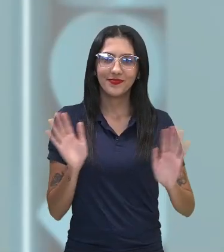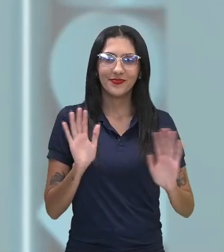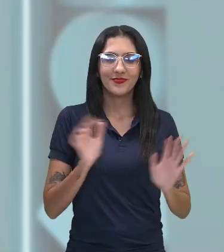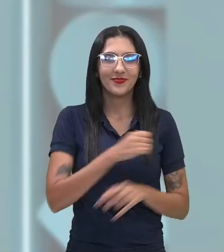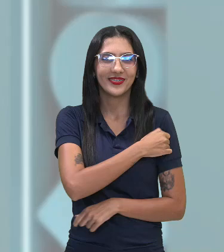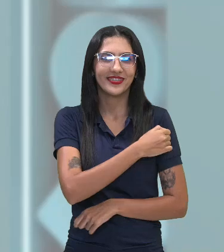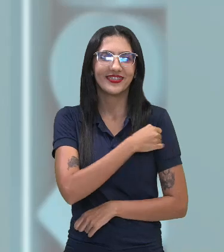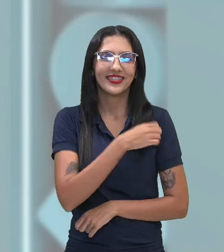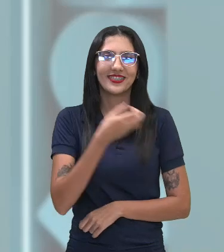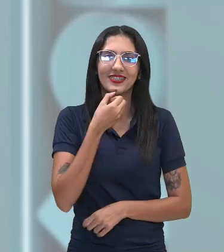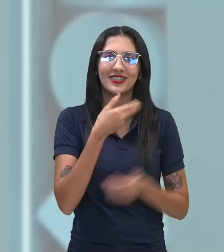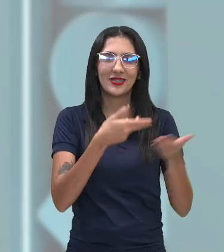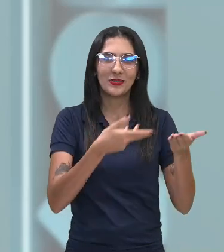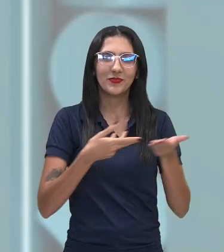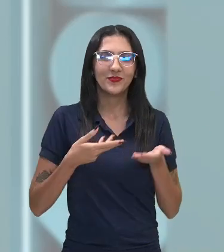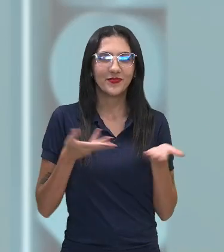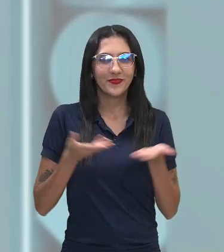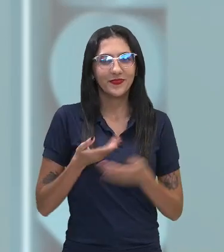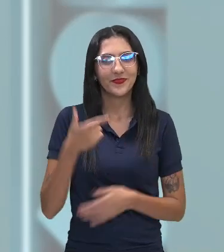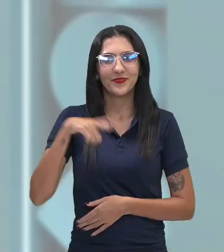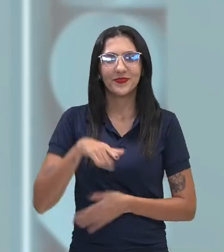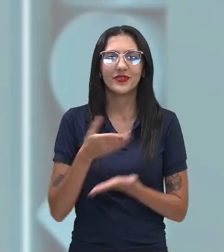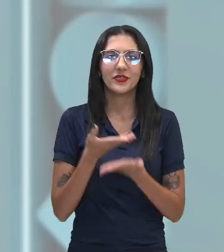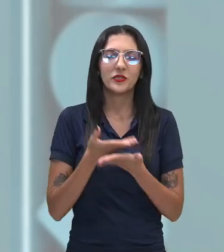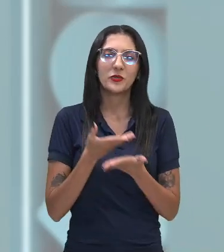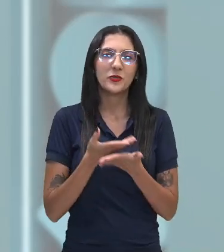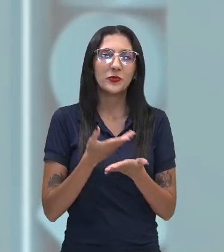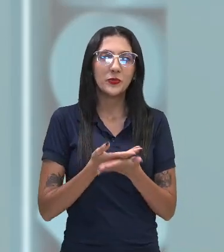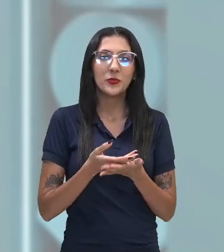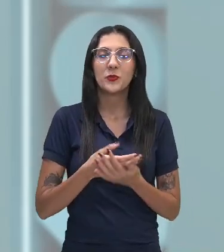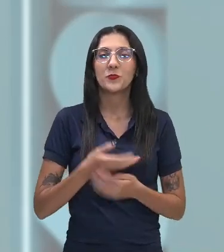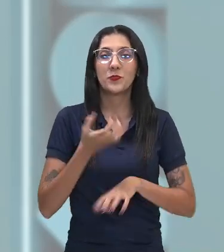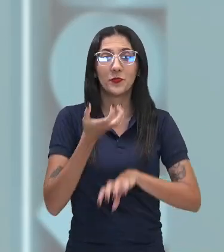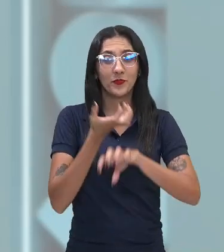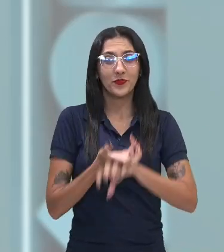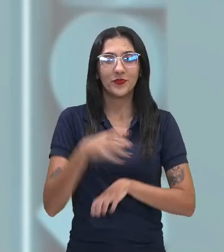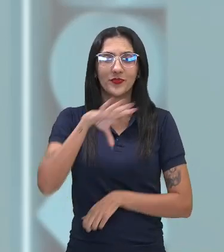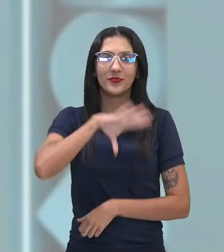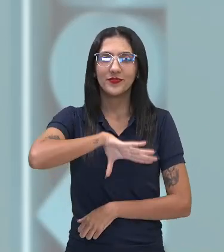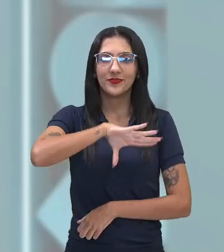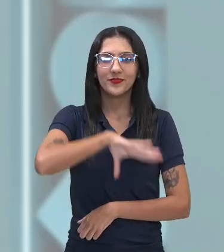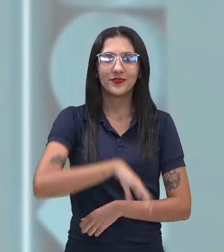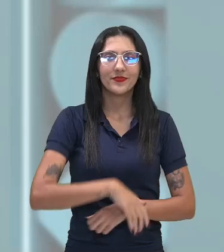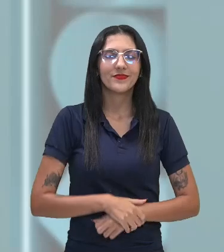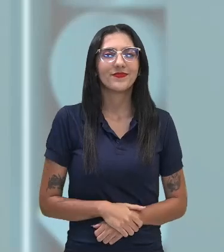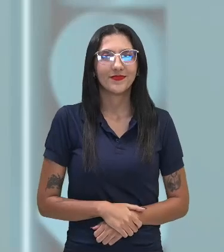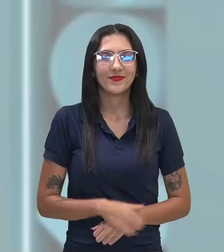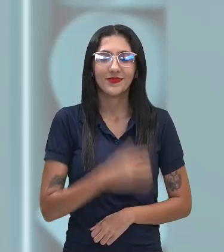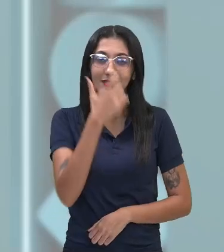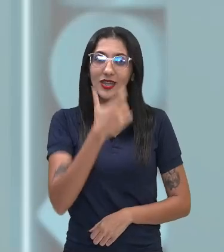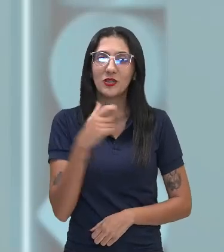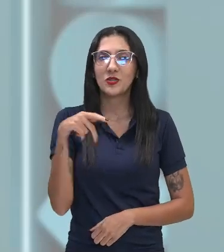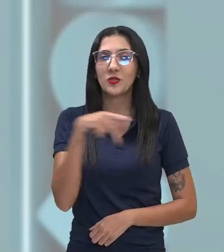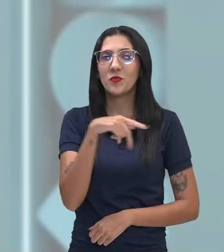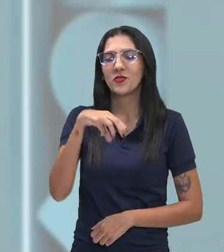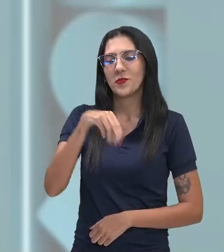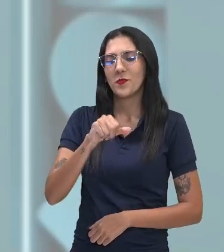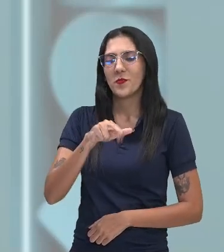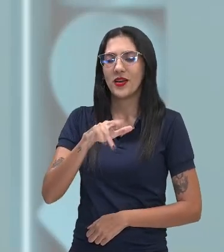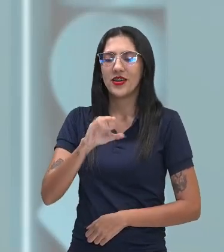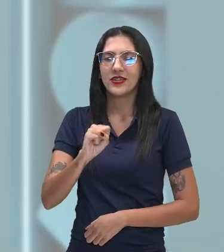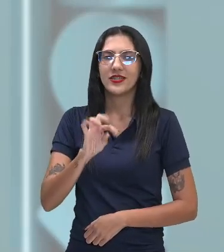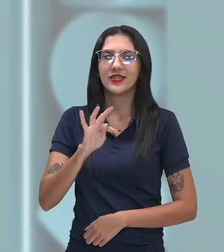pessoal! Sejam todos muito bem-vindos à nossa aula de língua portuguesa. Sou a professora